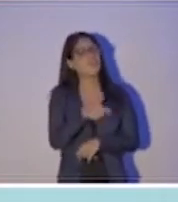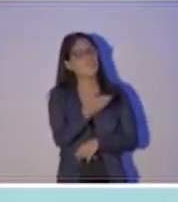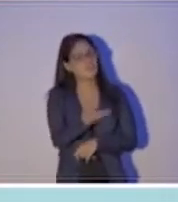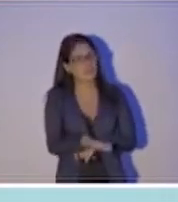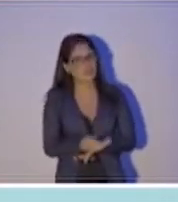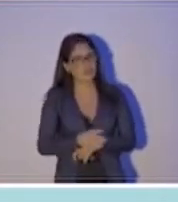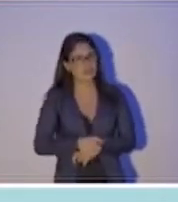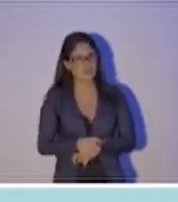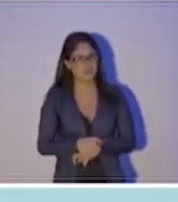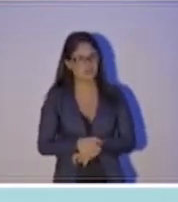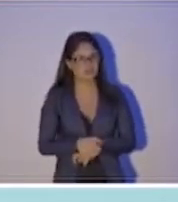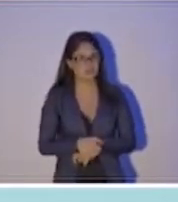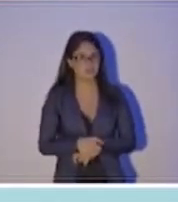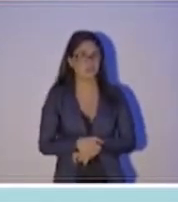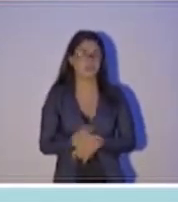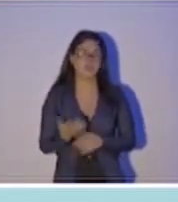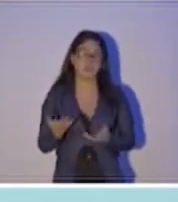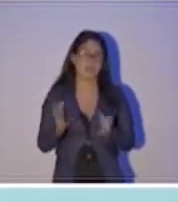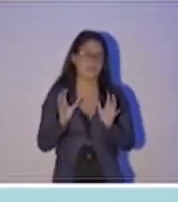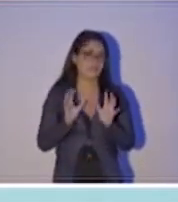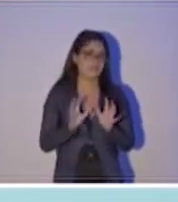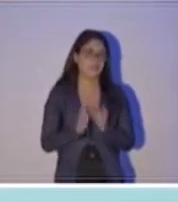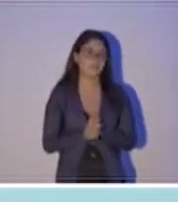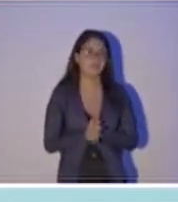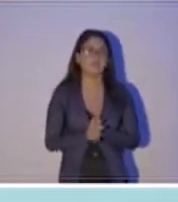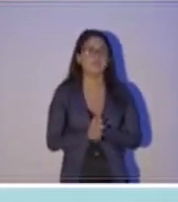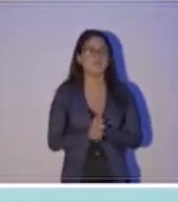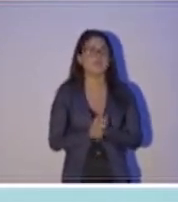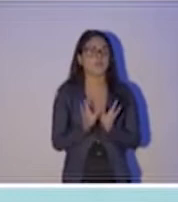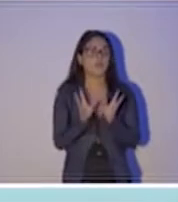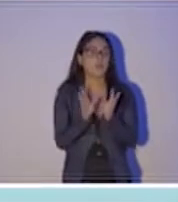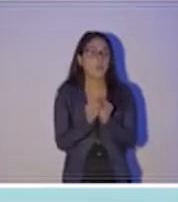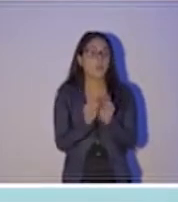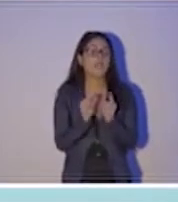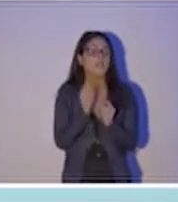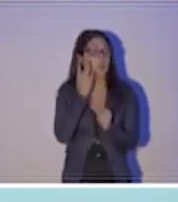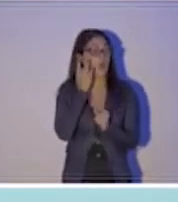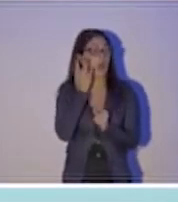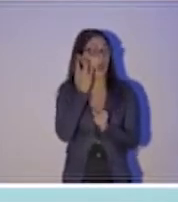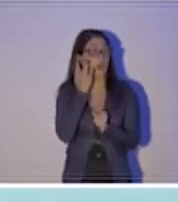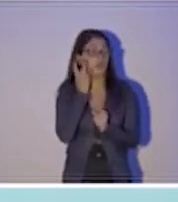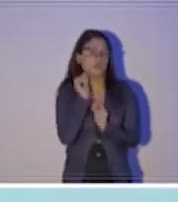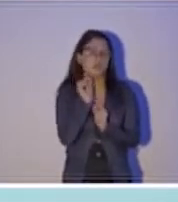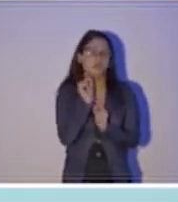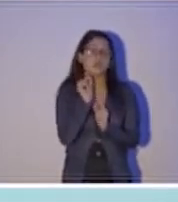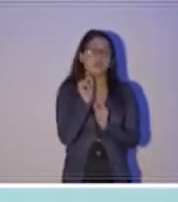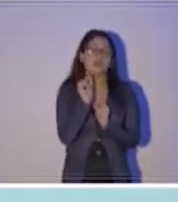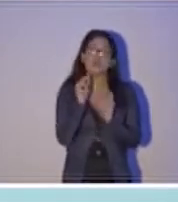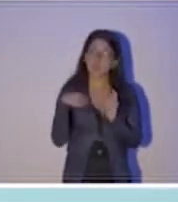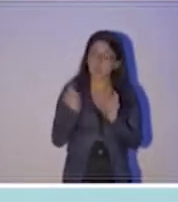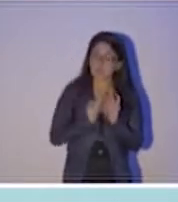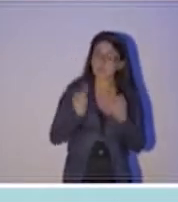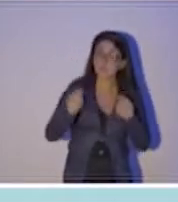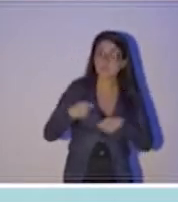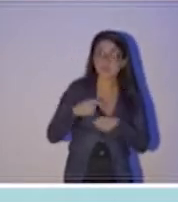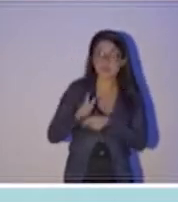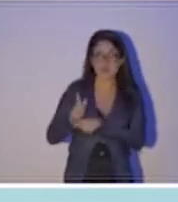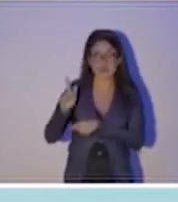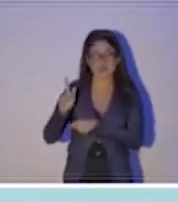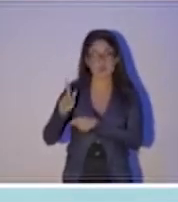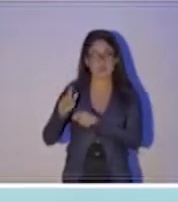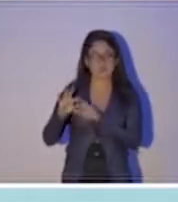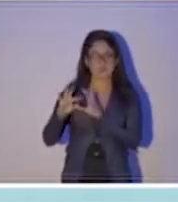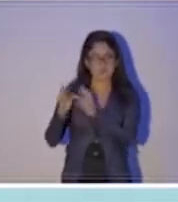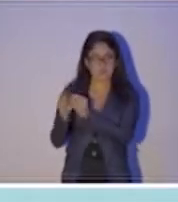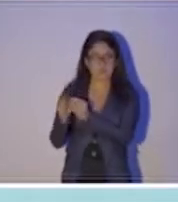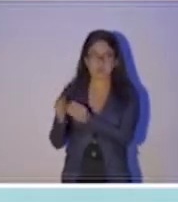Em resumo, é esse aluno. Então, eu acho que a gente devia... ligar mais a gestão aos pais, para que os